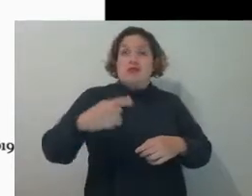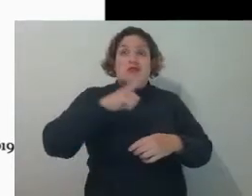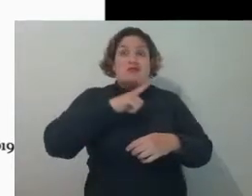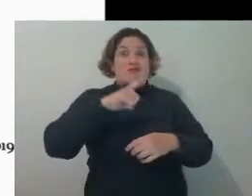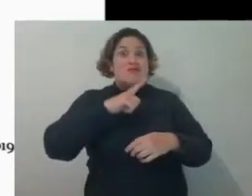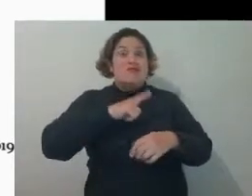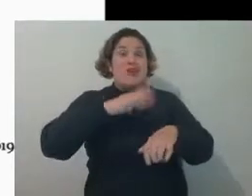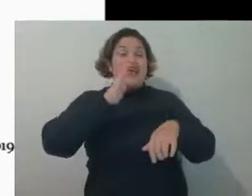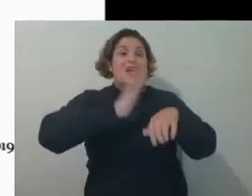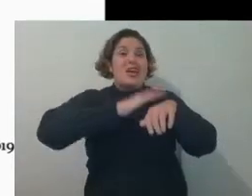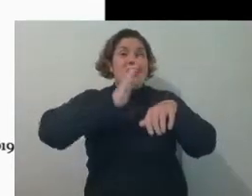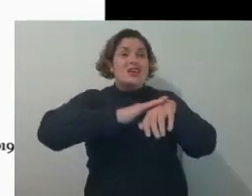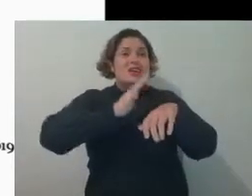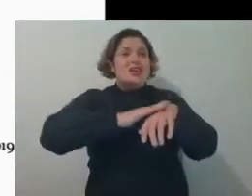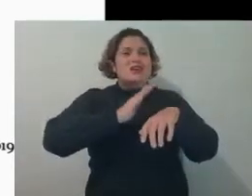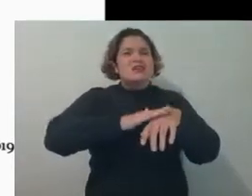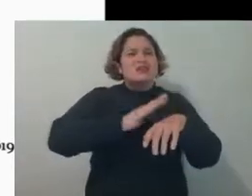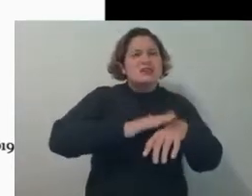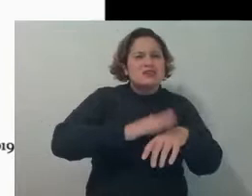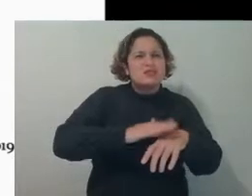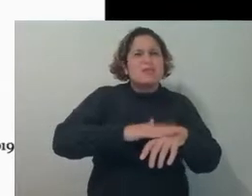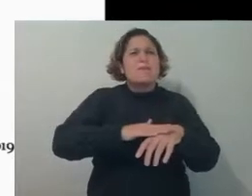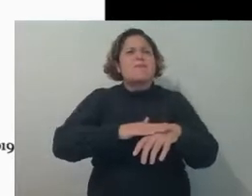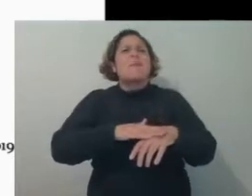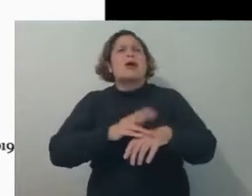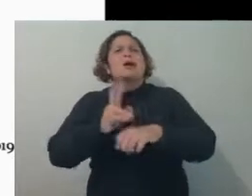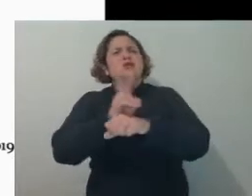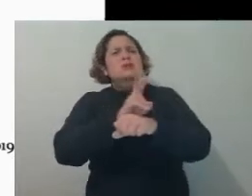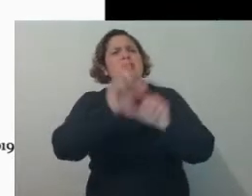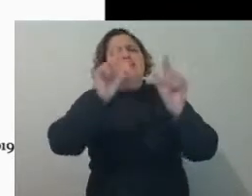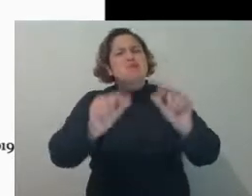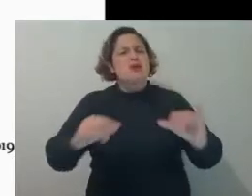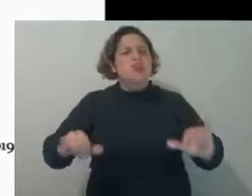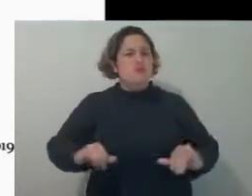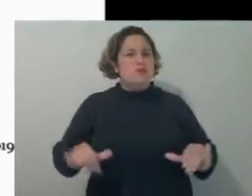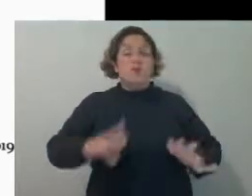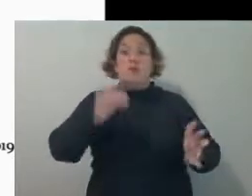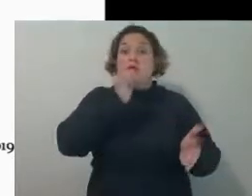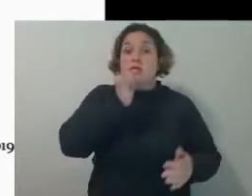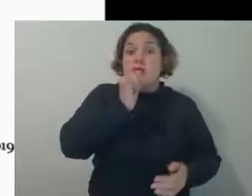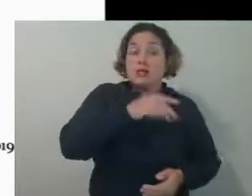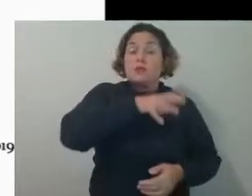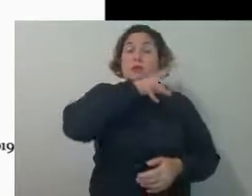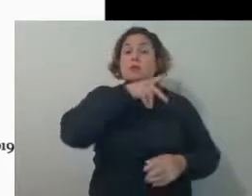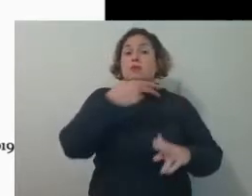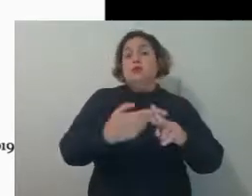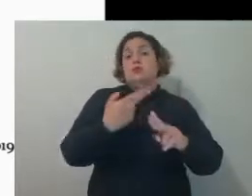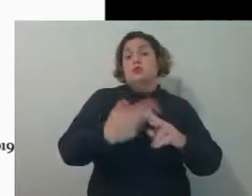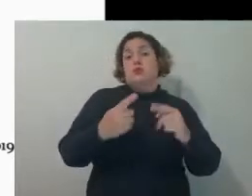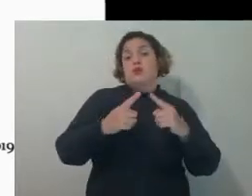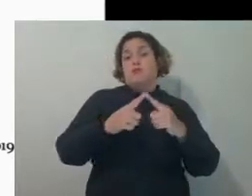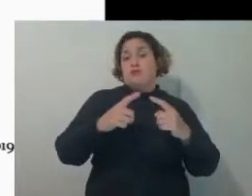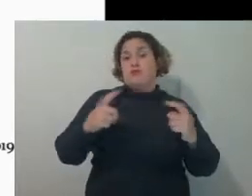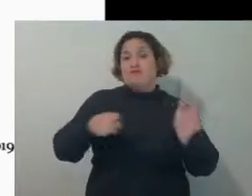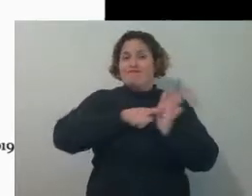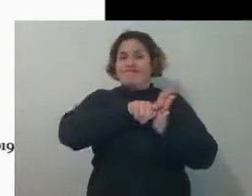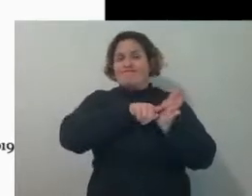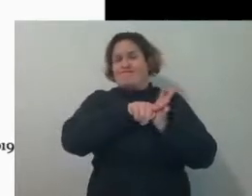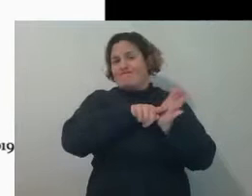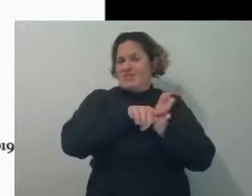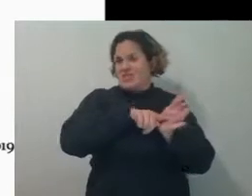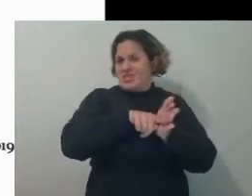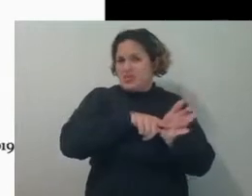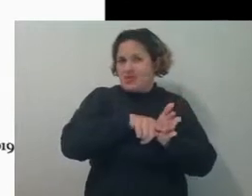em experimentação. E se o benefício, né, geral para